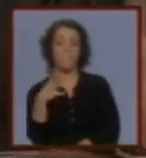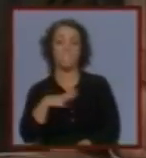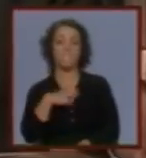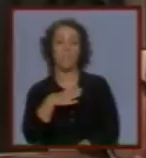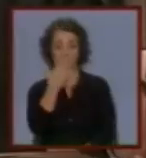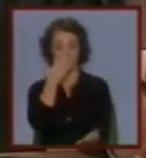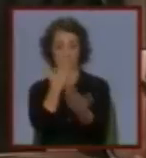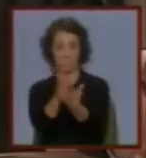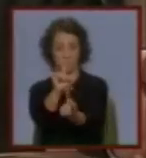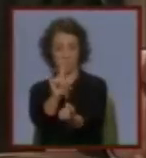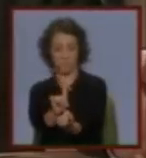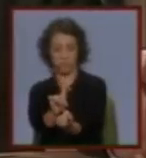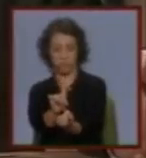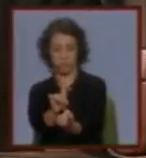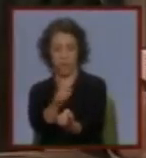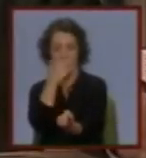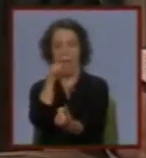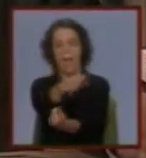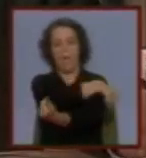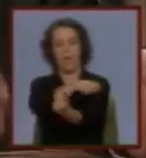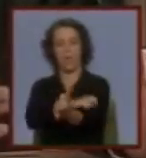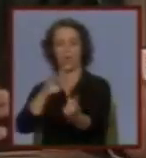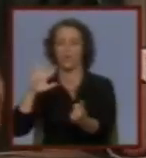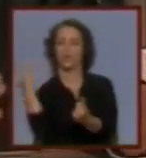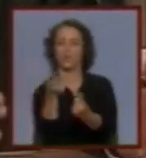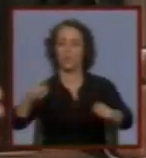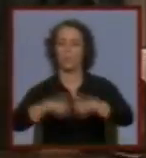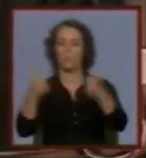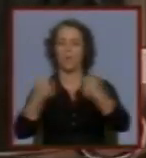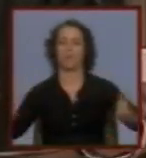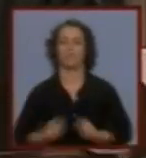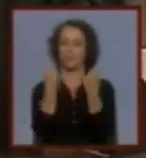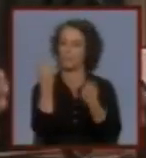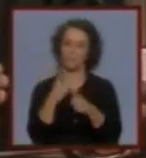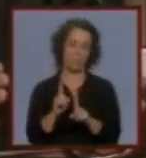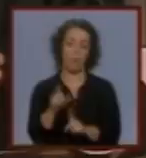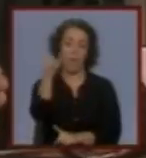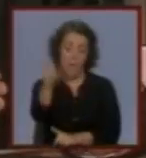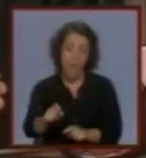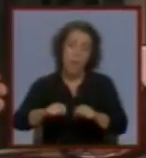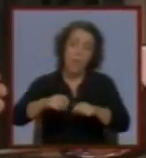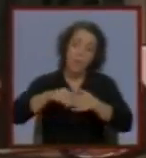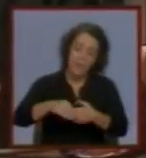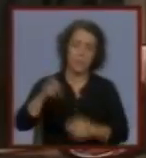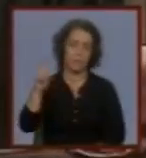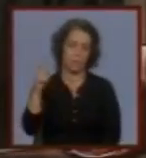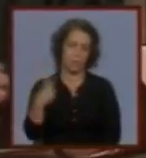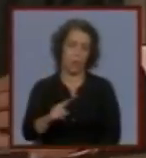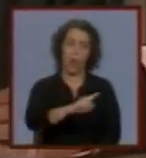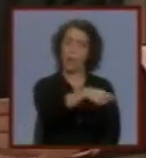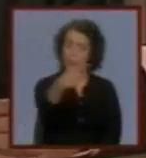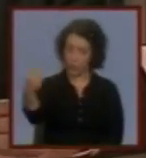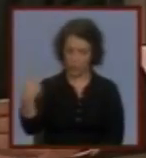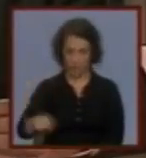a minha frente representar toda a oposição ele não é o líder da oposição ele é apenas o líder do PSD e os